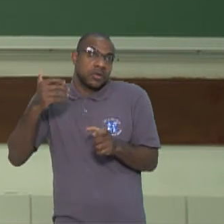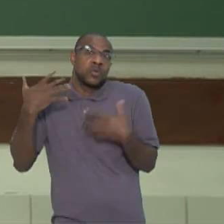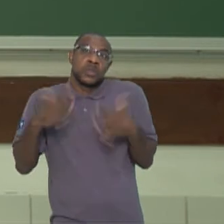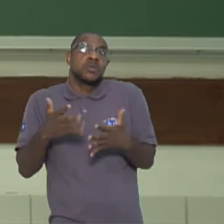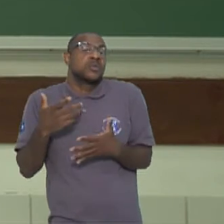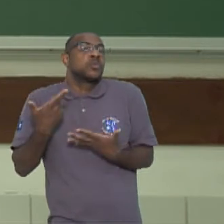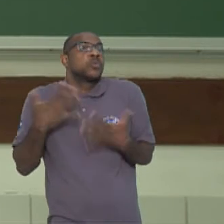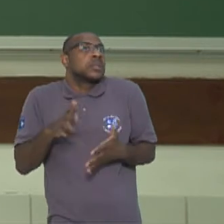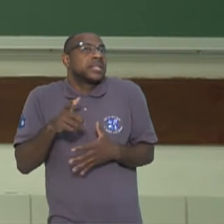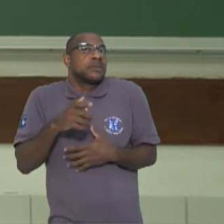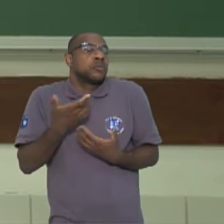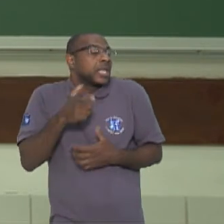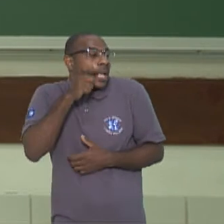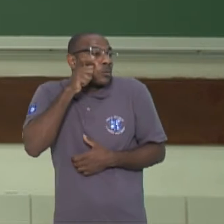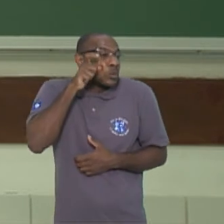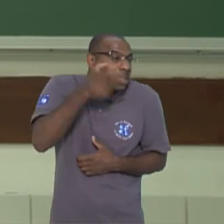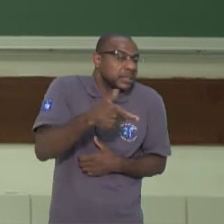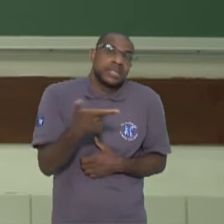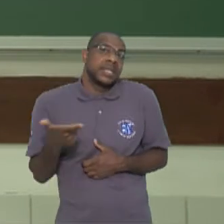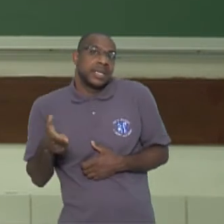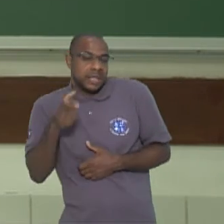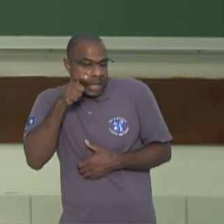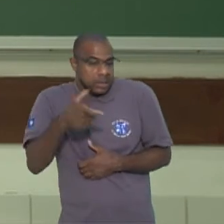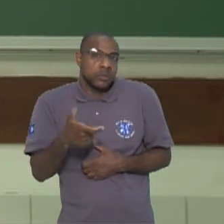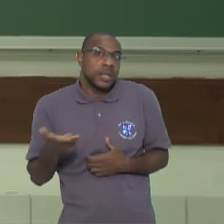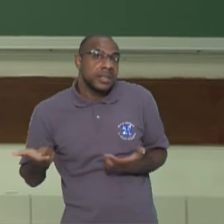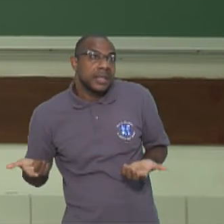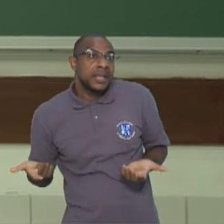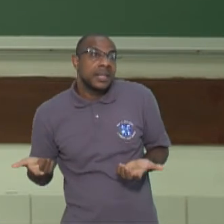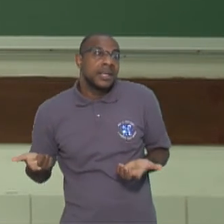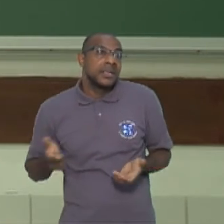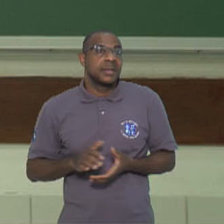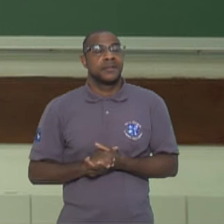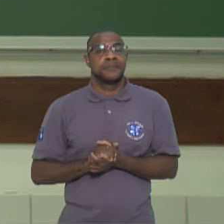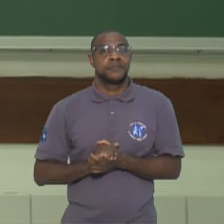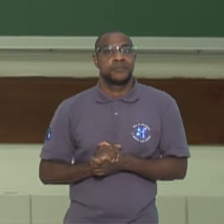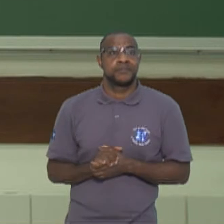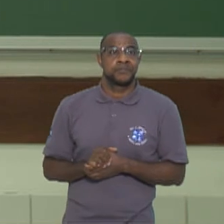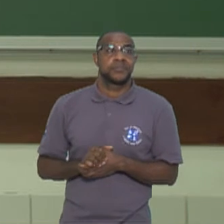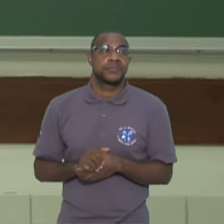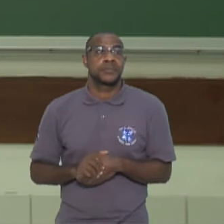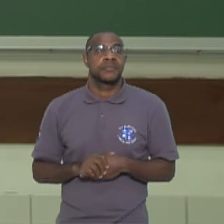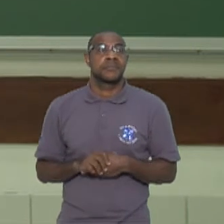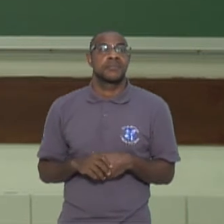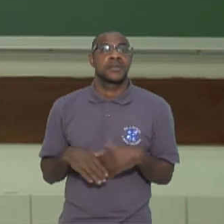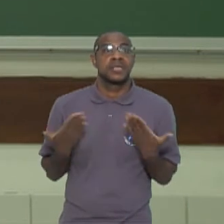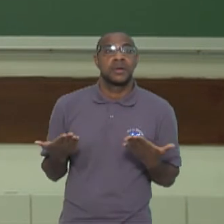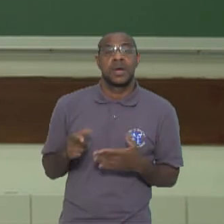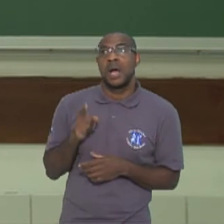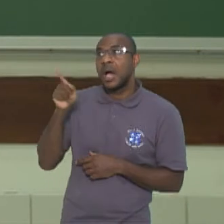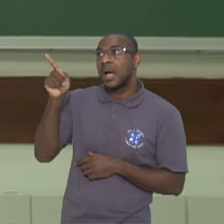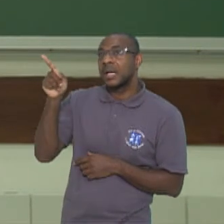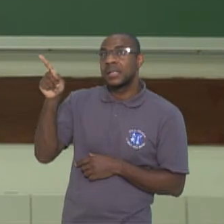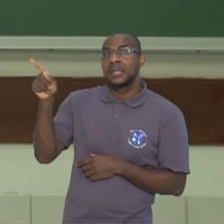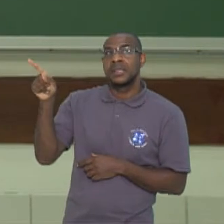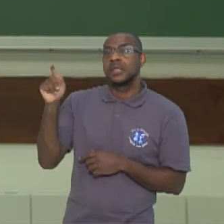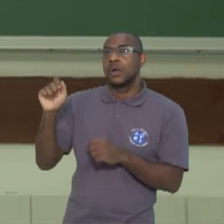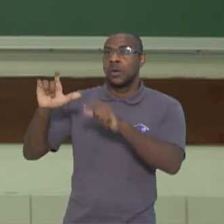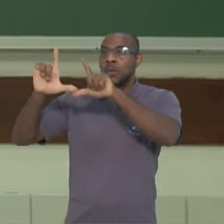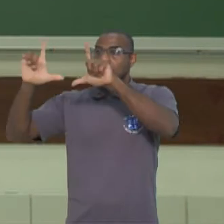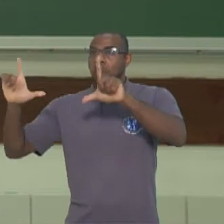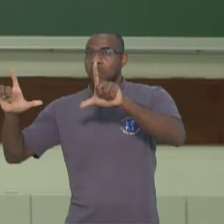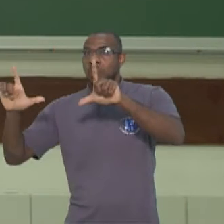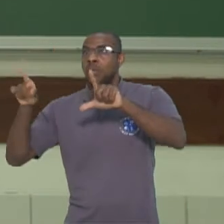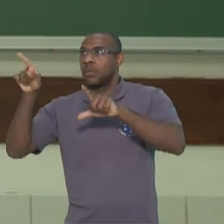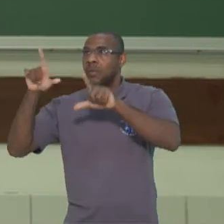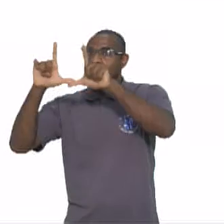quer fazer algo diferente, quer elaborar algo diferenciado do que normalmente se vê. Então, aqui eu trouxe só o cartaz de um